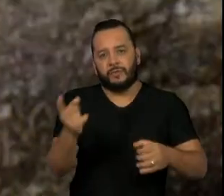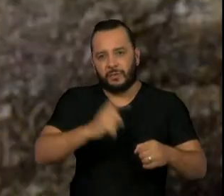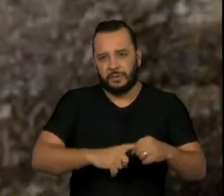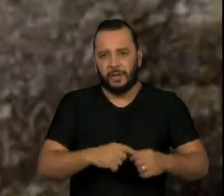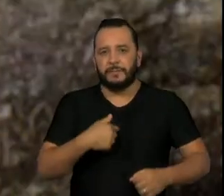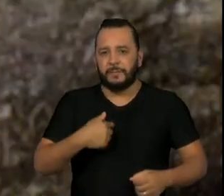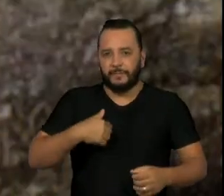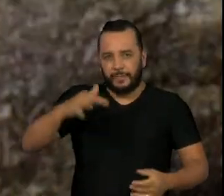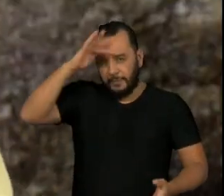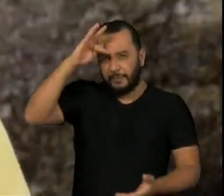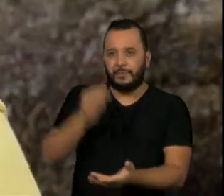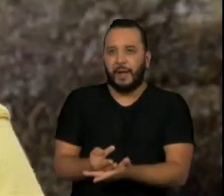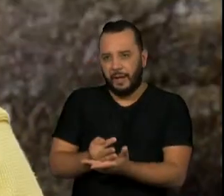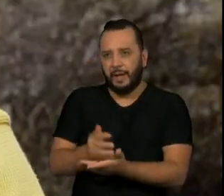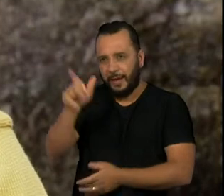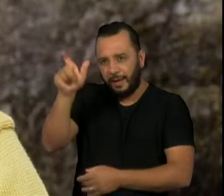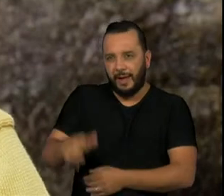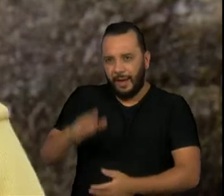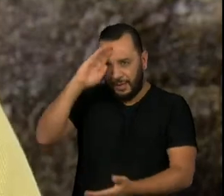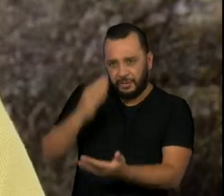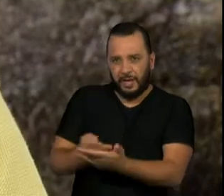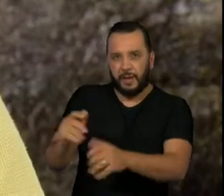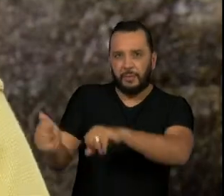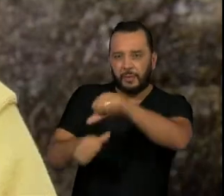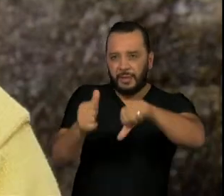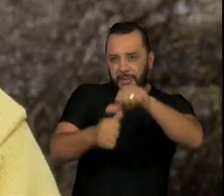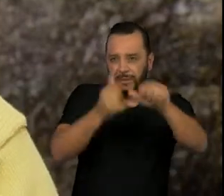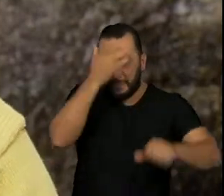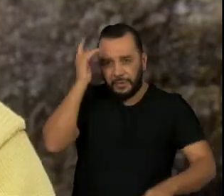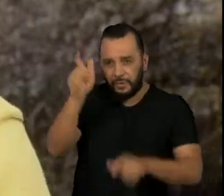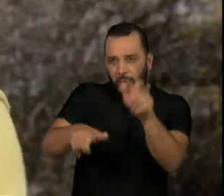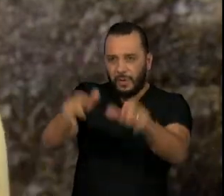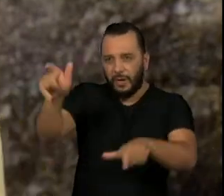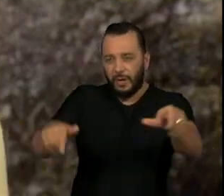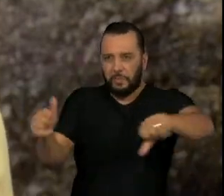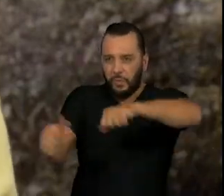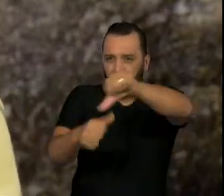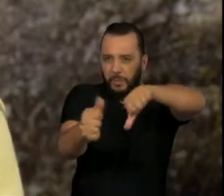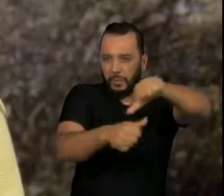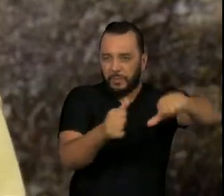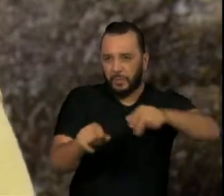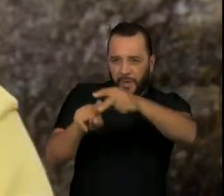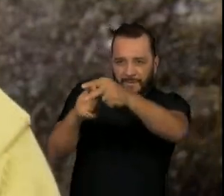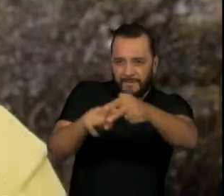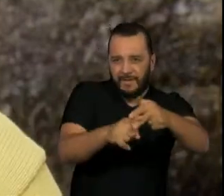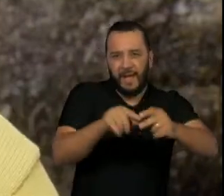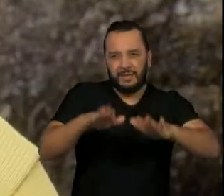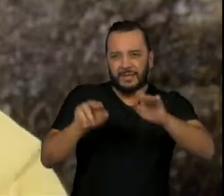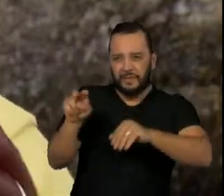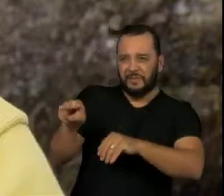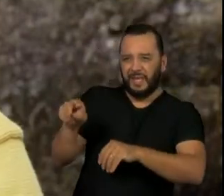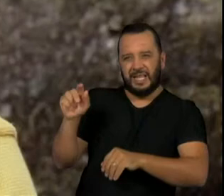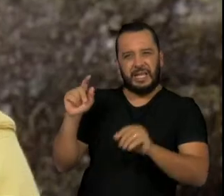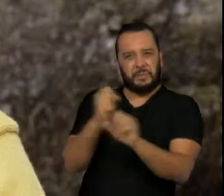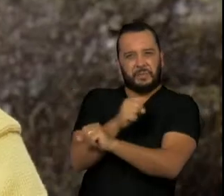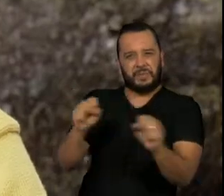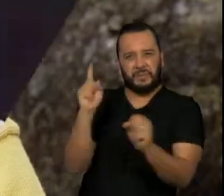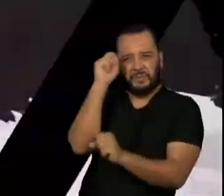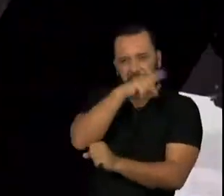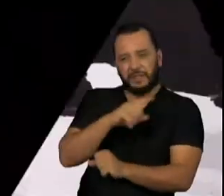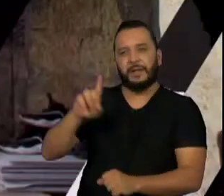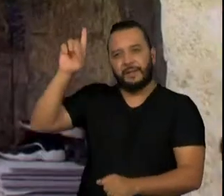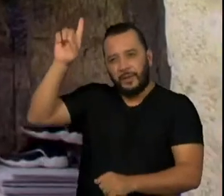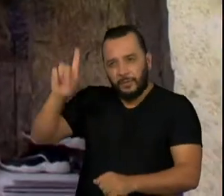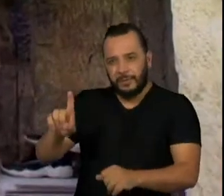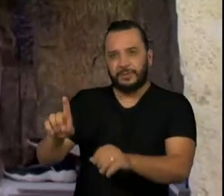é você acreditar na mudança de alguém, fé é você buscar na mudança de alguém, por mais que pareça ser impossível. E quando parece impossível, é aí onde Deus